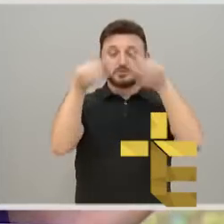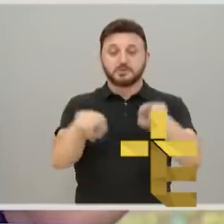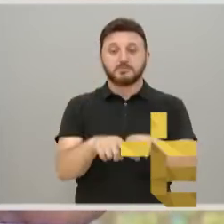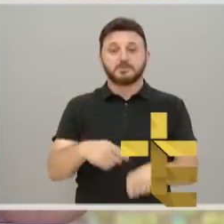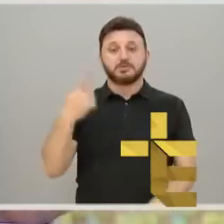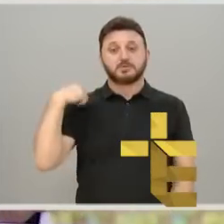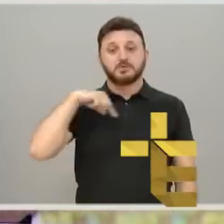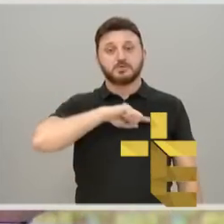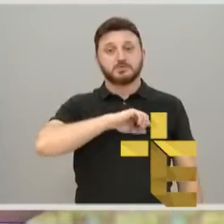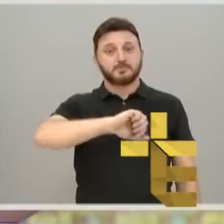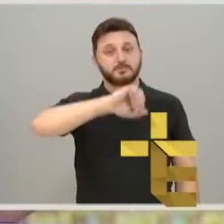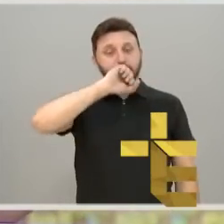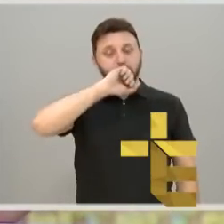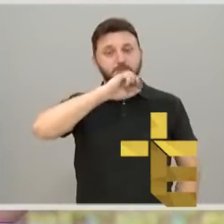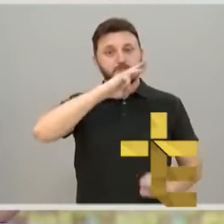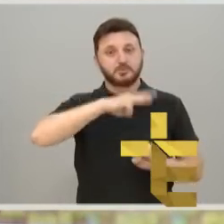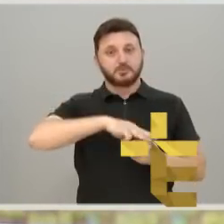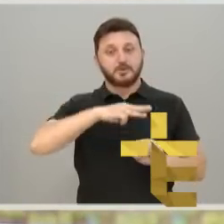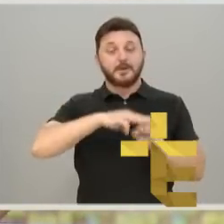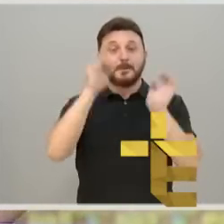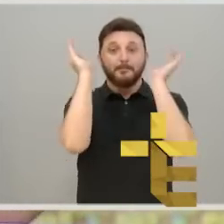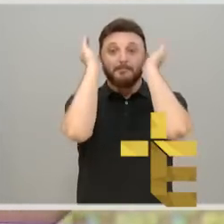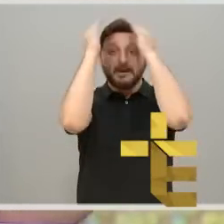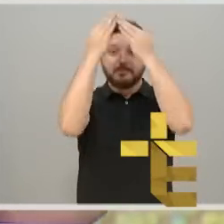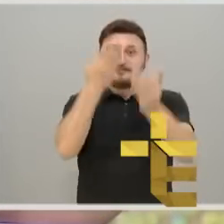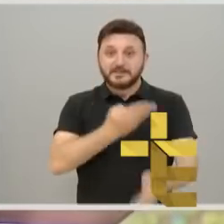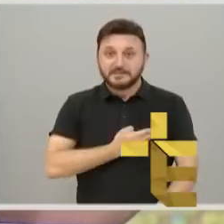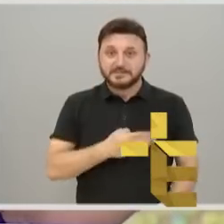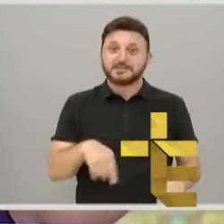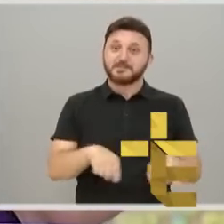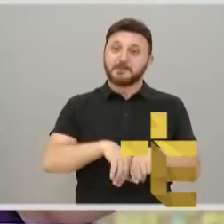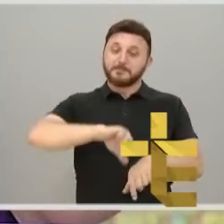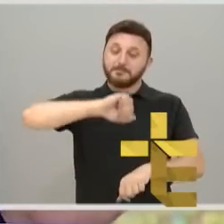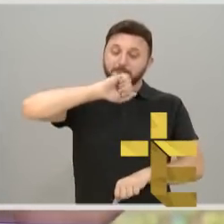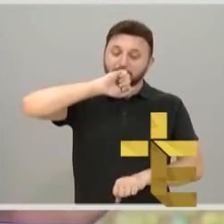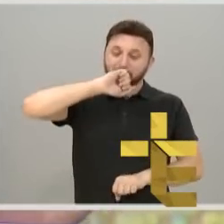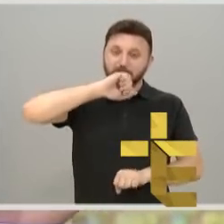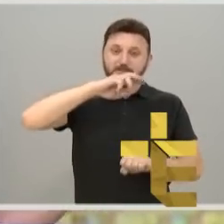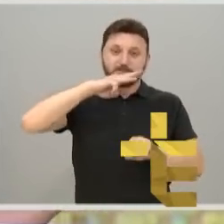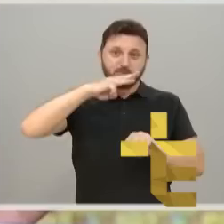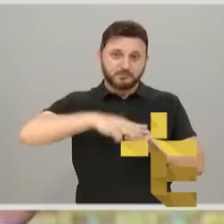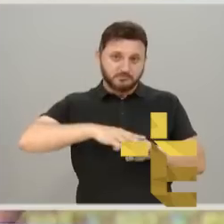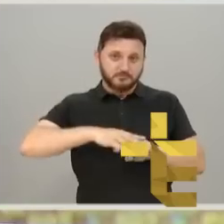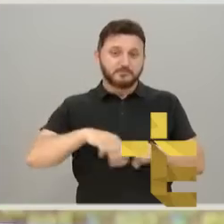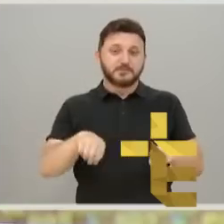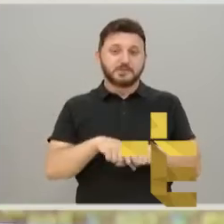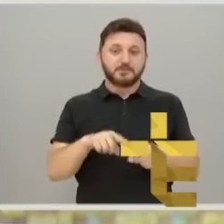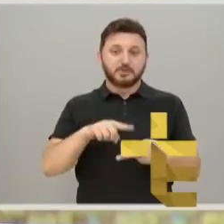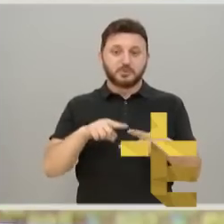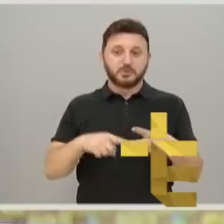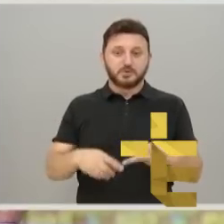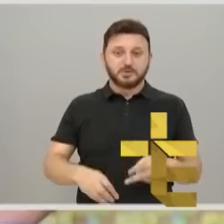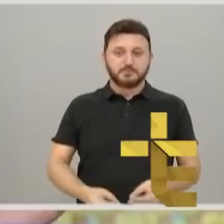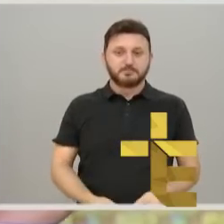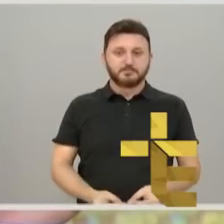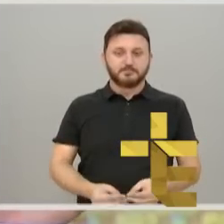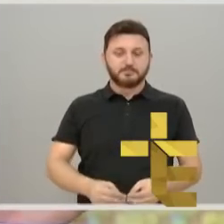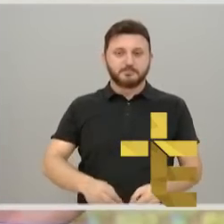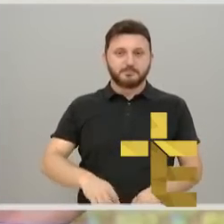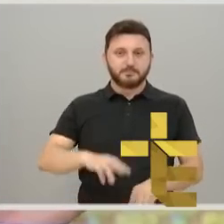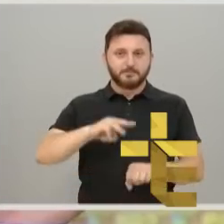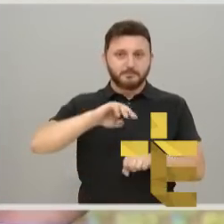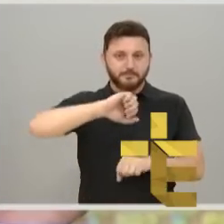Francisco, o nosso Bispo José Antônio, seus bispos auxiliares, Hamilton, Francisco e todos